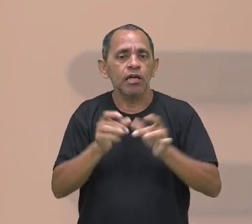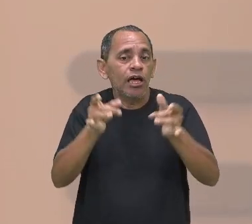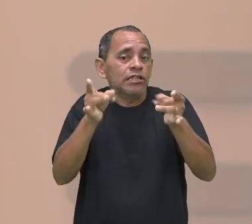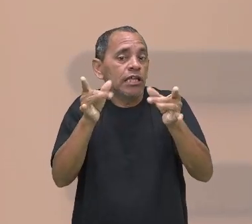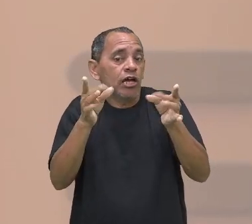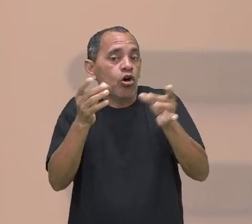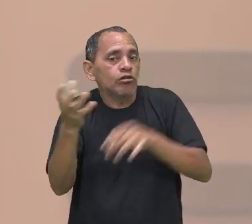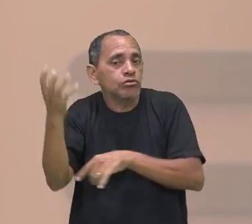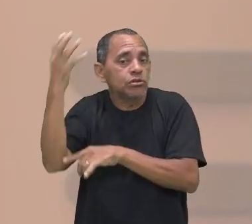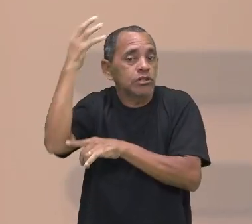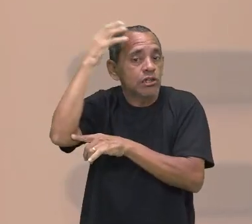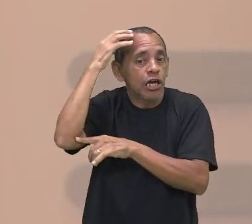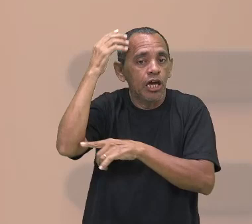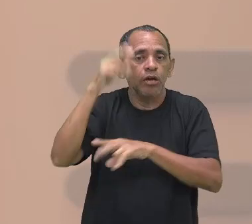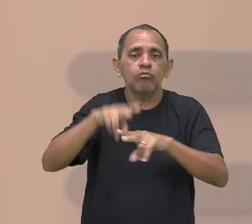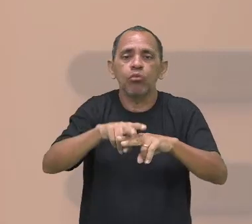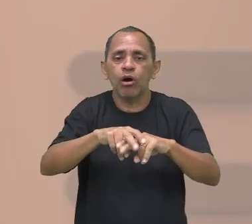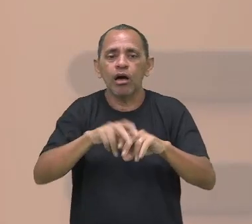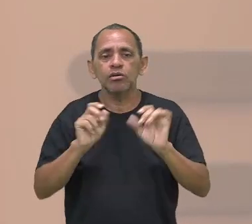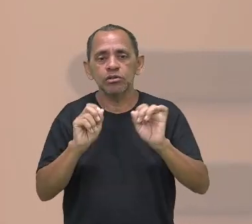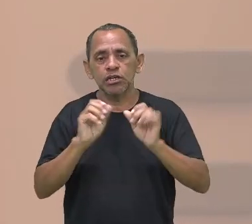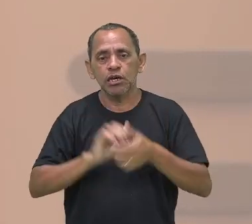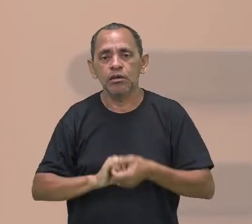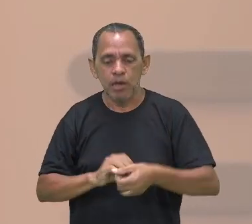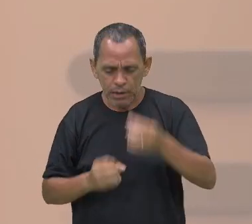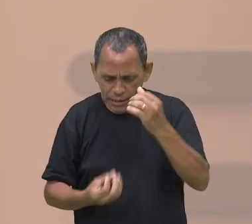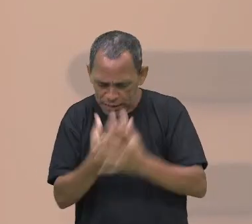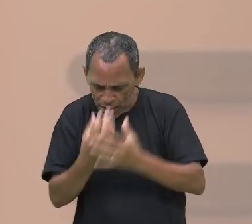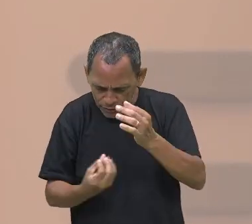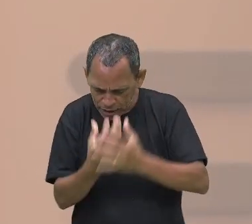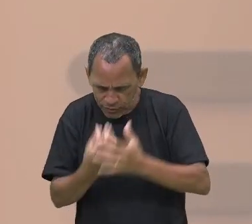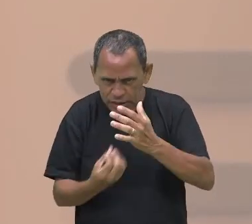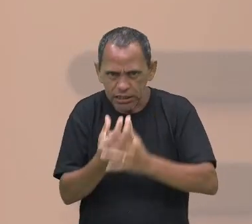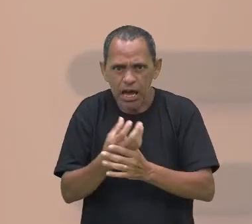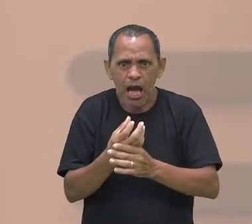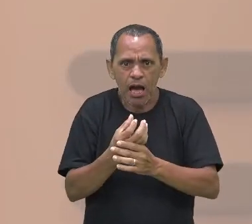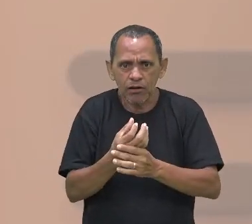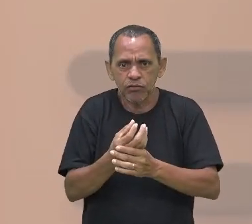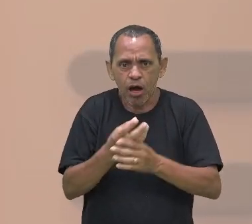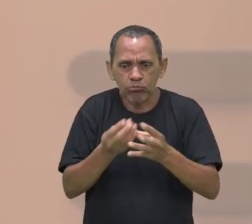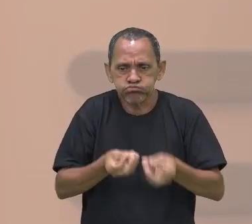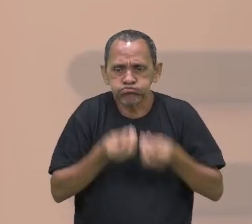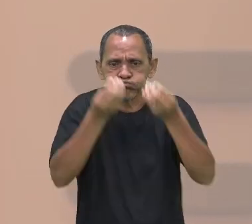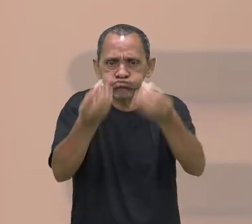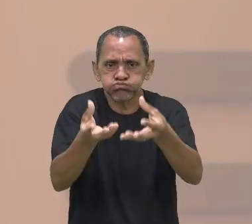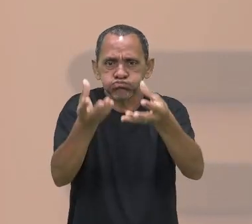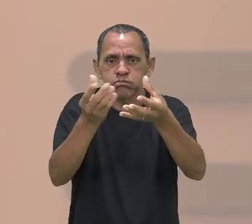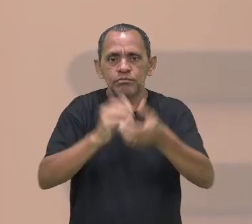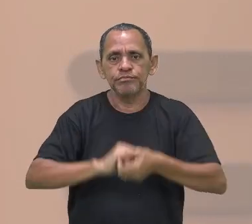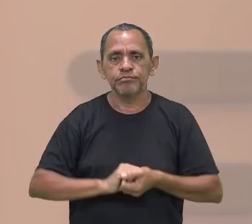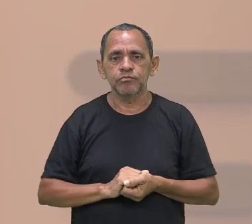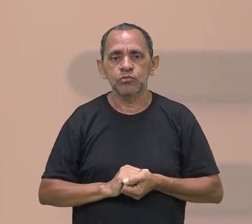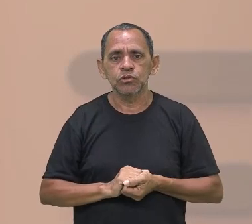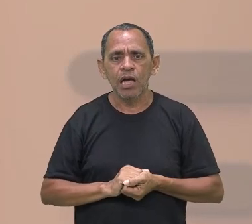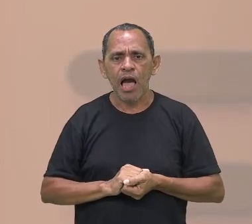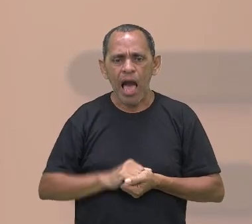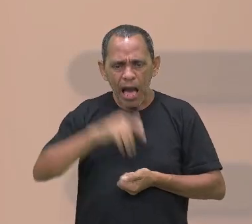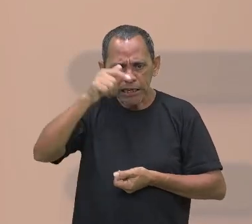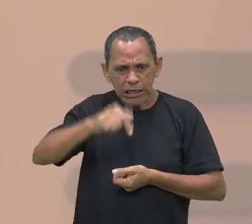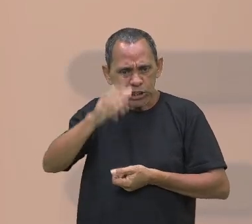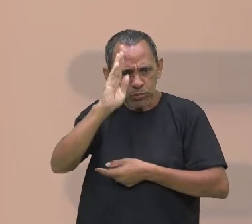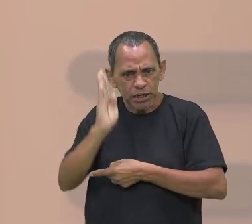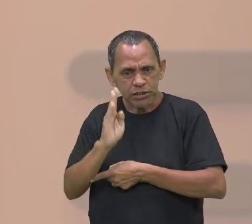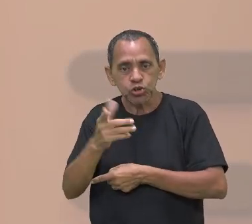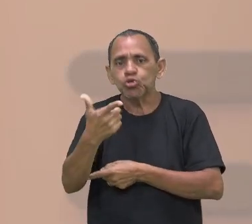rei. Somente isso. Para a política portuguesa, gente, não havia aqui uma sociedade ou